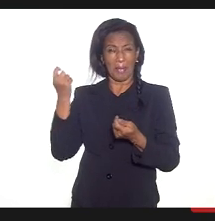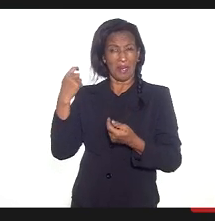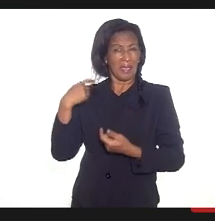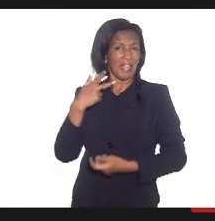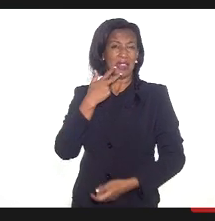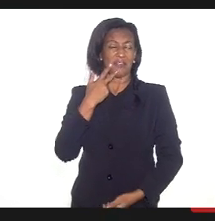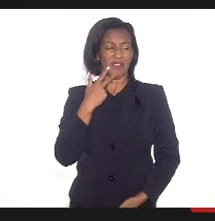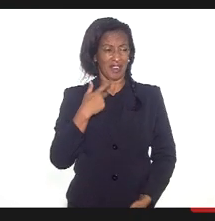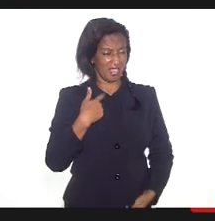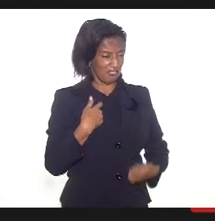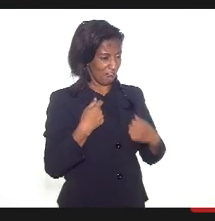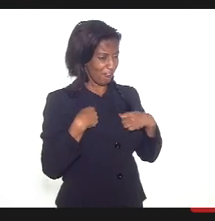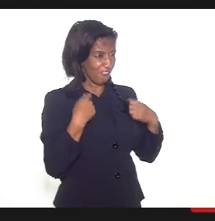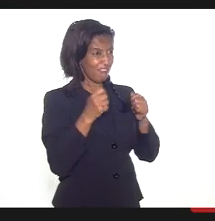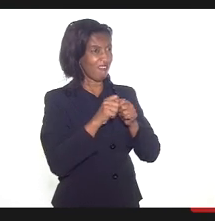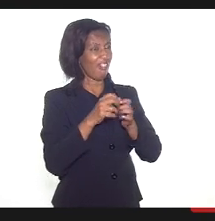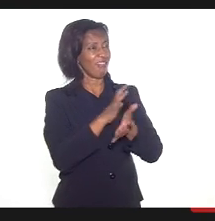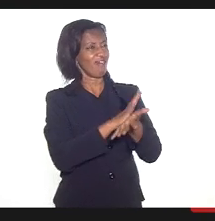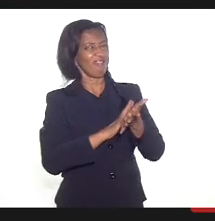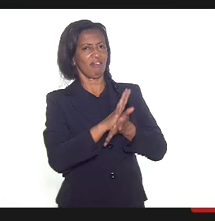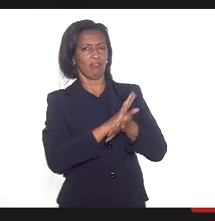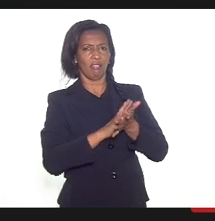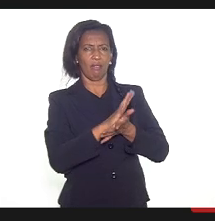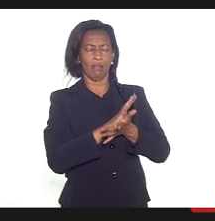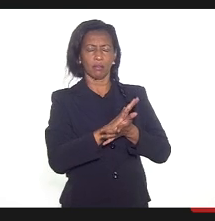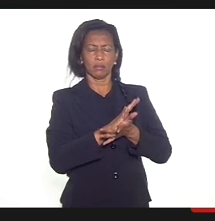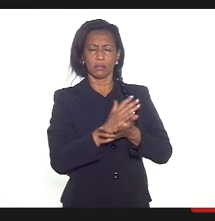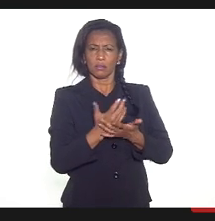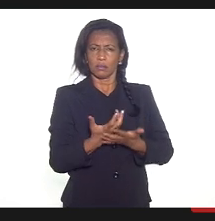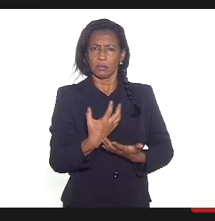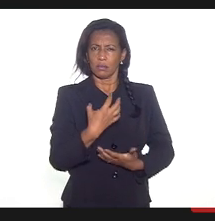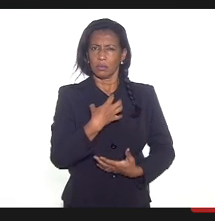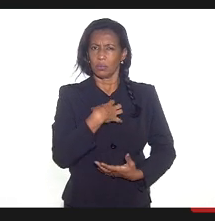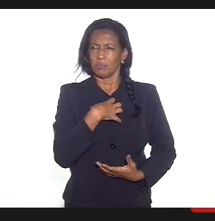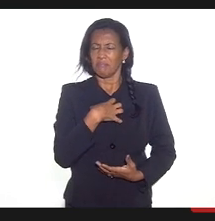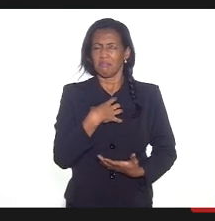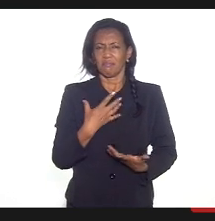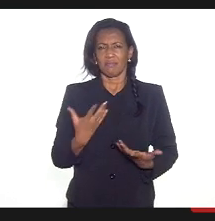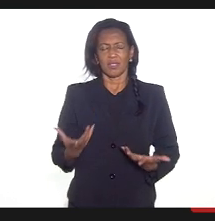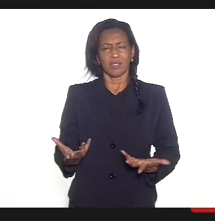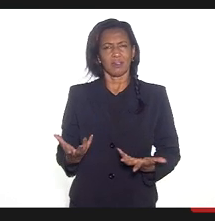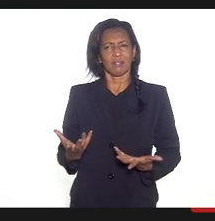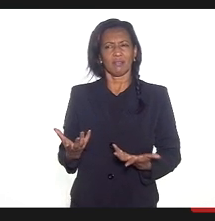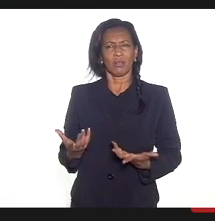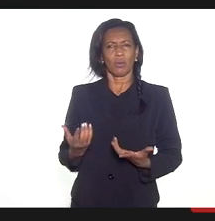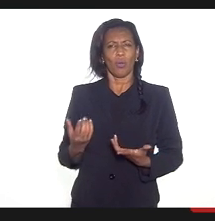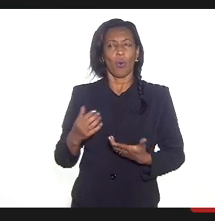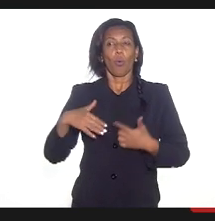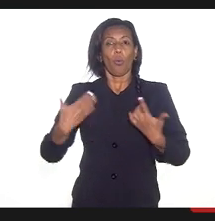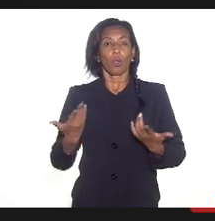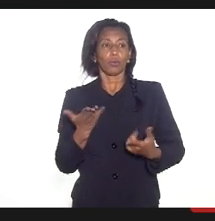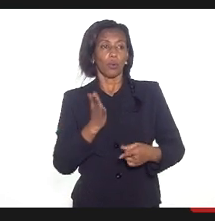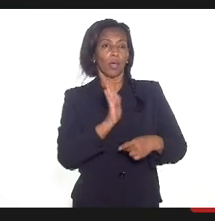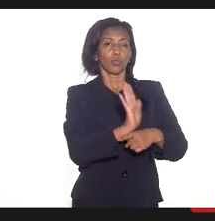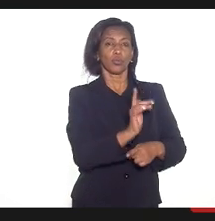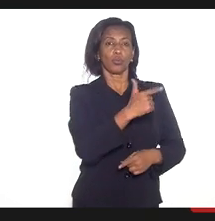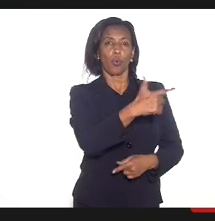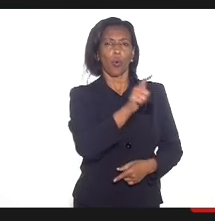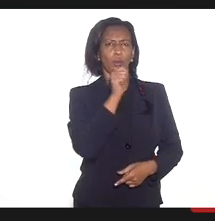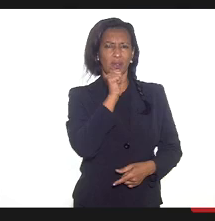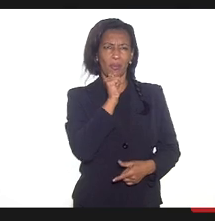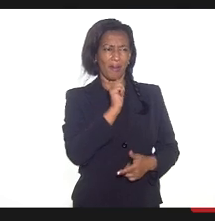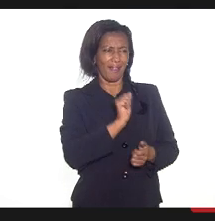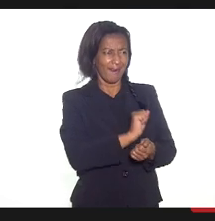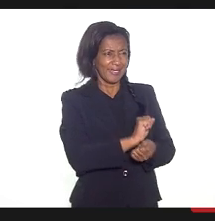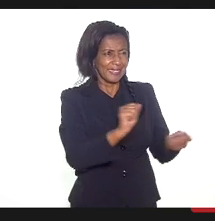eu não paguei um dia pelo que eu fiz com você. Eu me sinto justiçada de alguma forma quando eu ajudo outras mulheres e consigo libertar